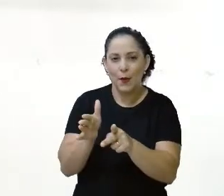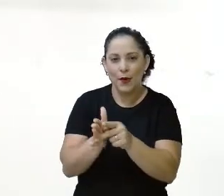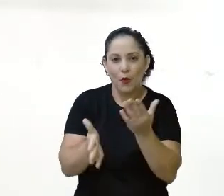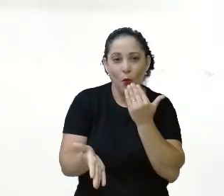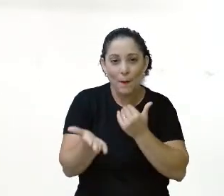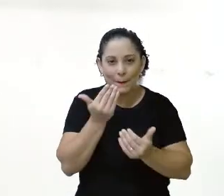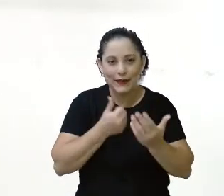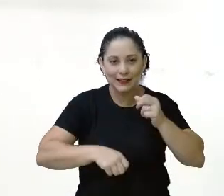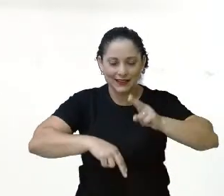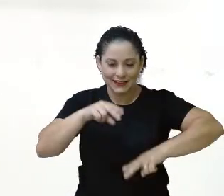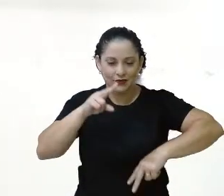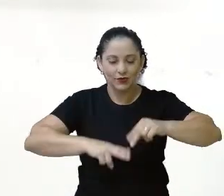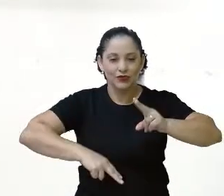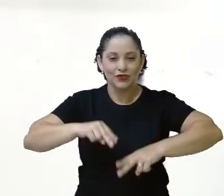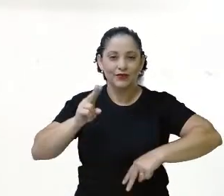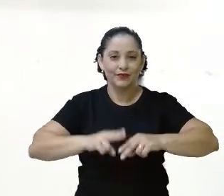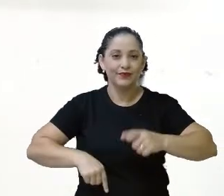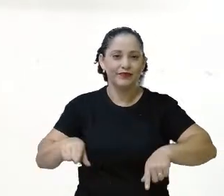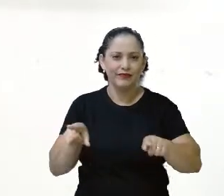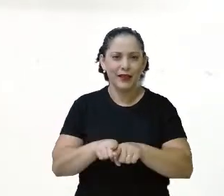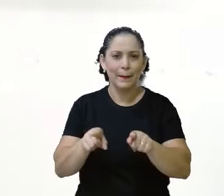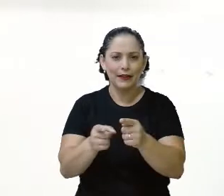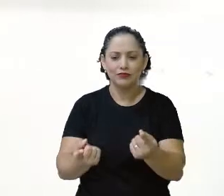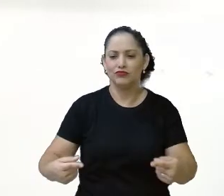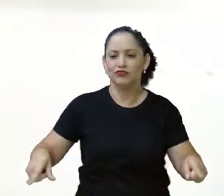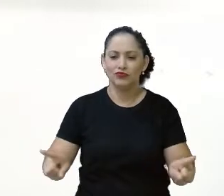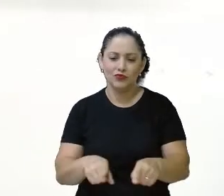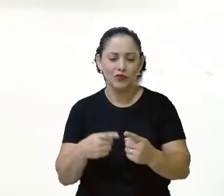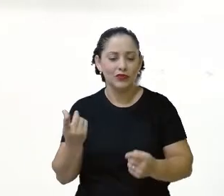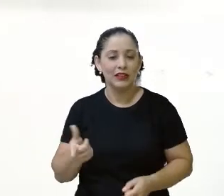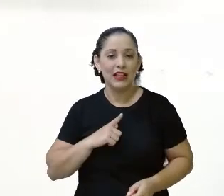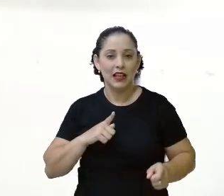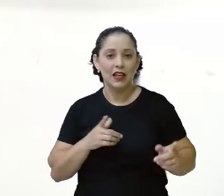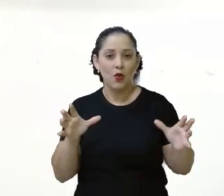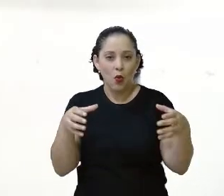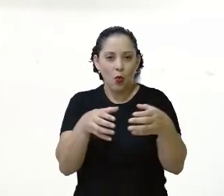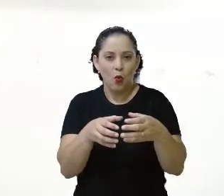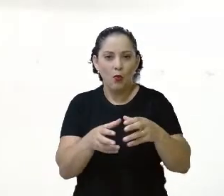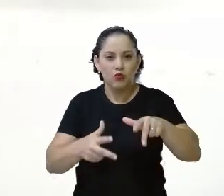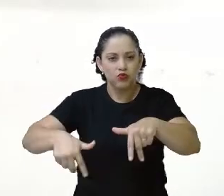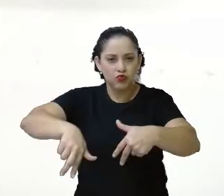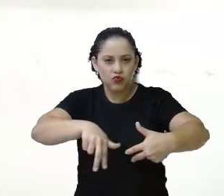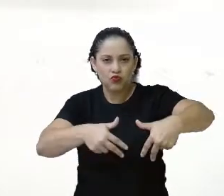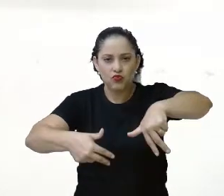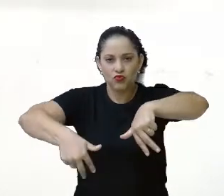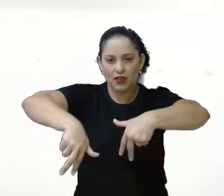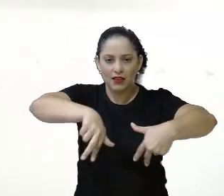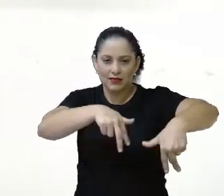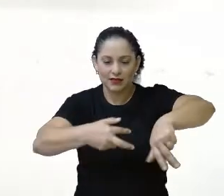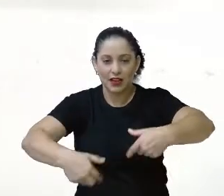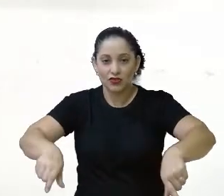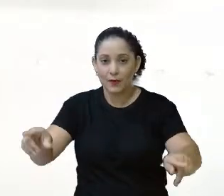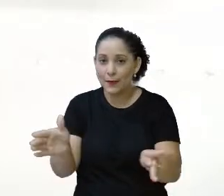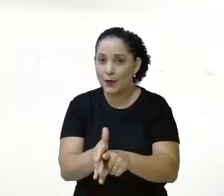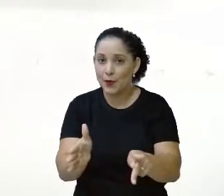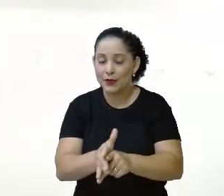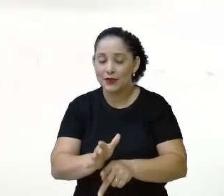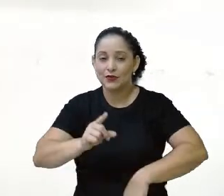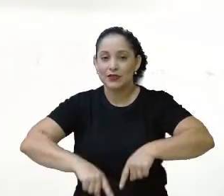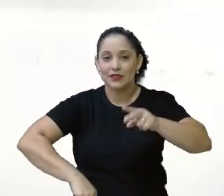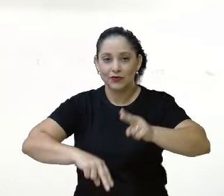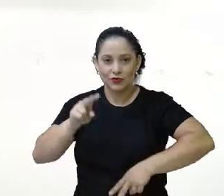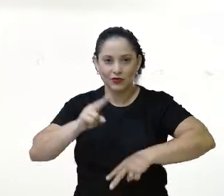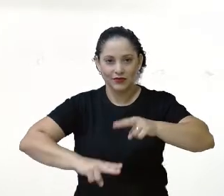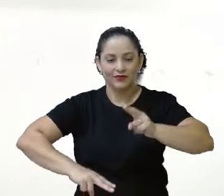também apresentações de quadrilhas mostrando este ciclo, né? Porque são as danças e as comidas